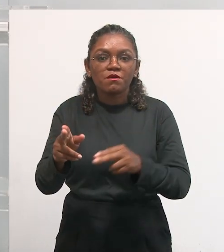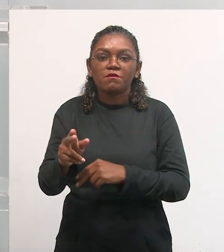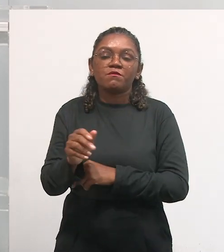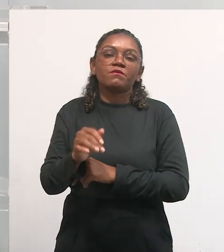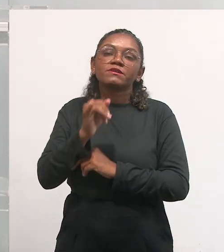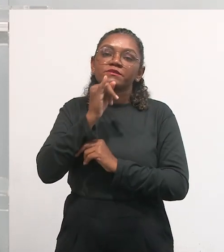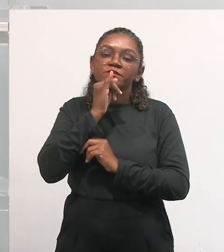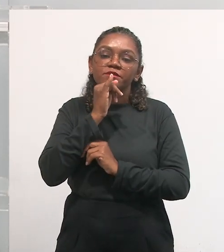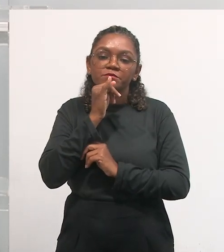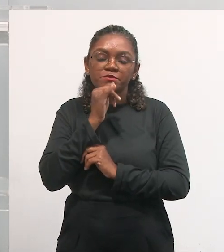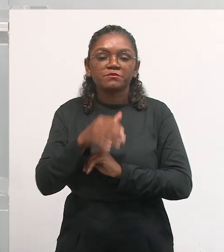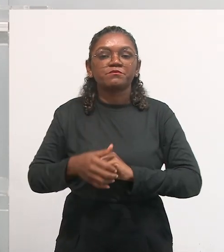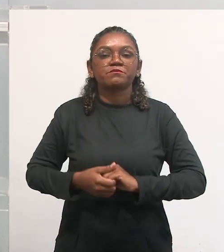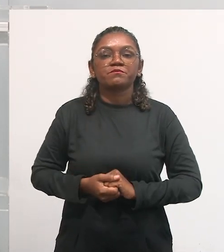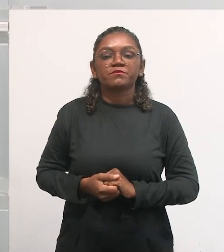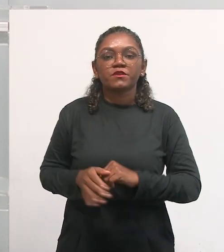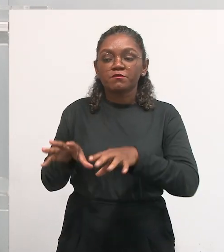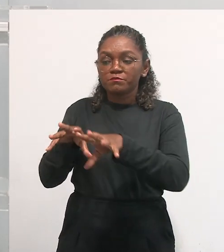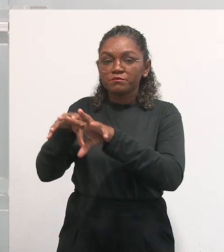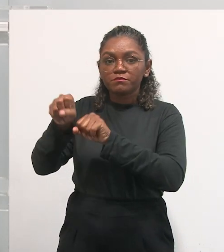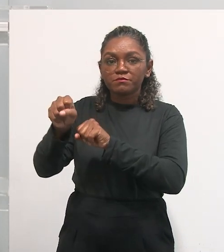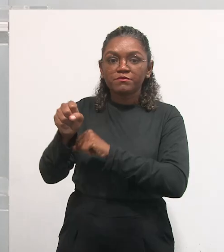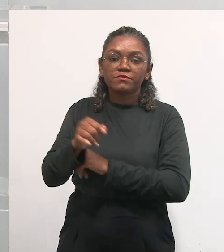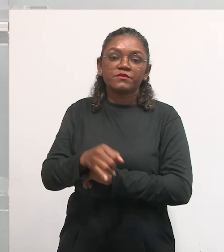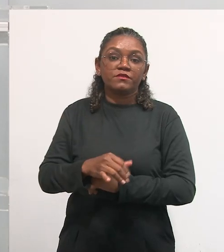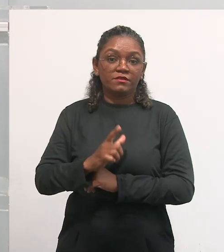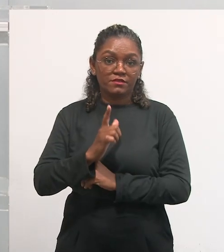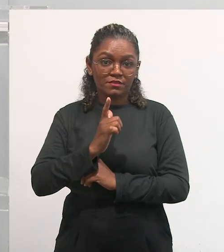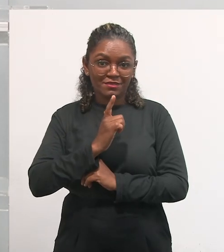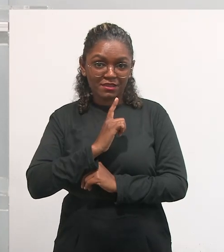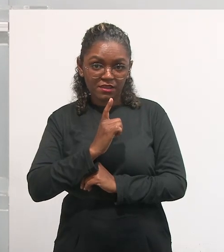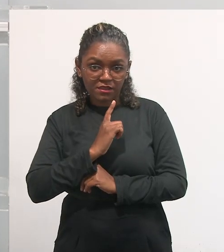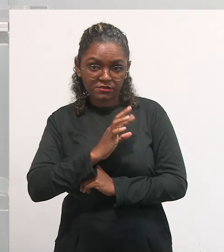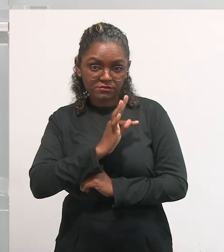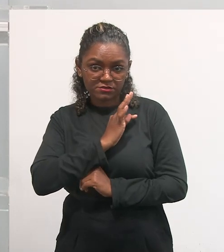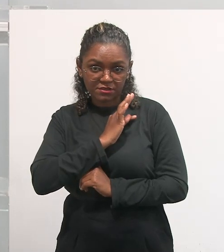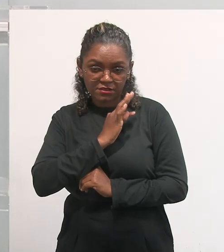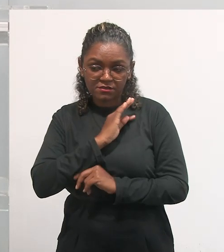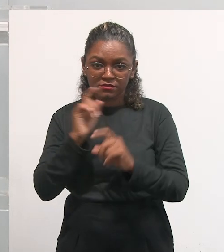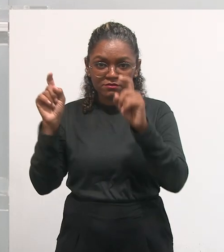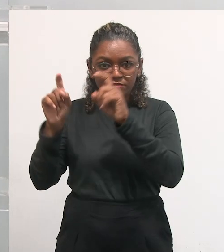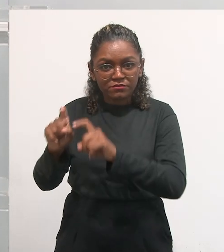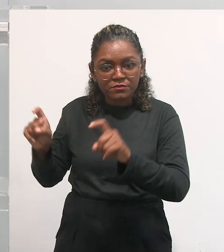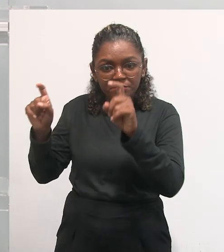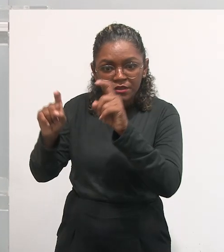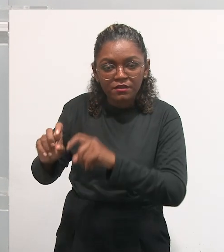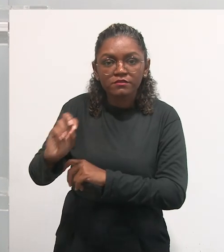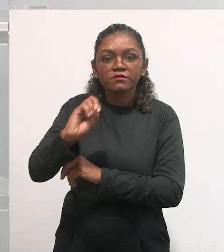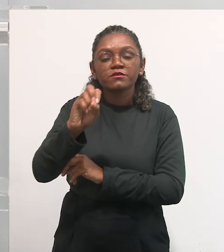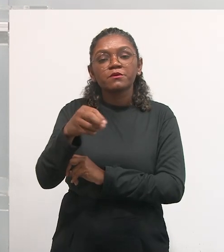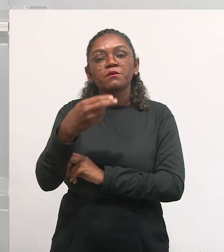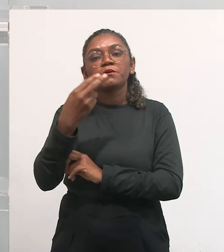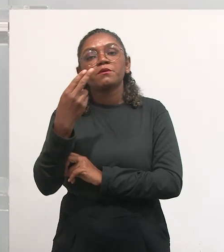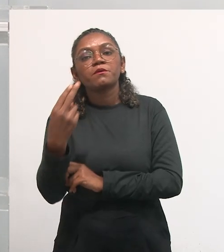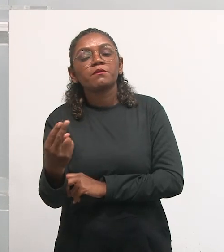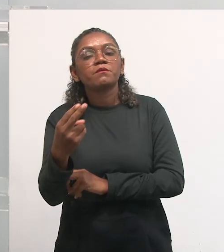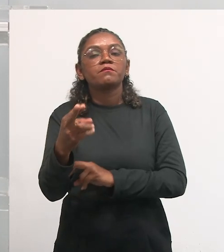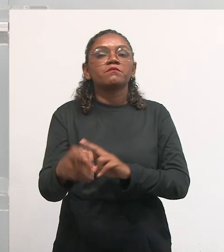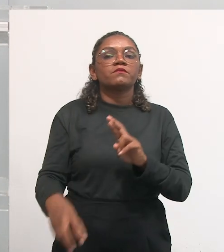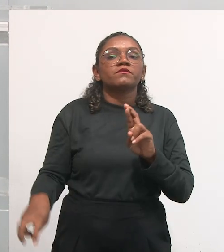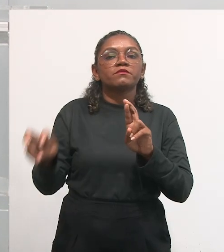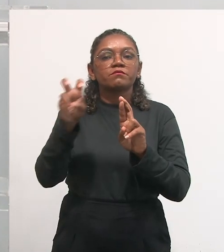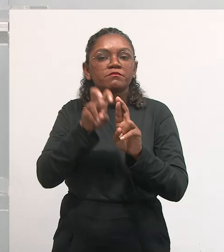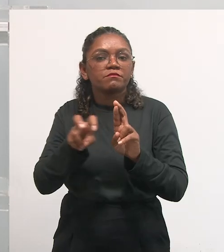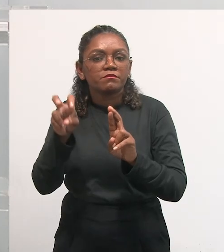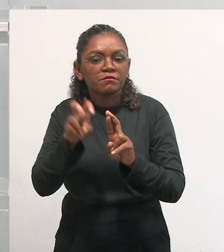a gente vai ter um técnico em informática ou um técnico em redes de computadores, o que os saberes, as